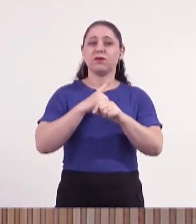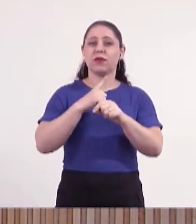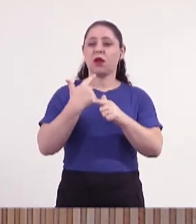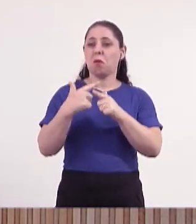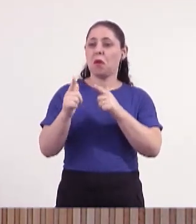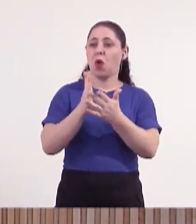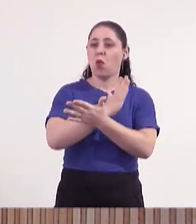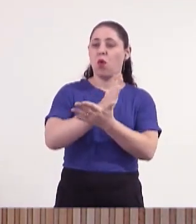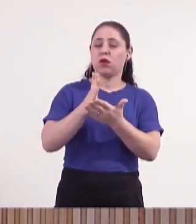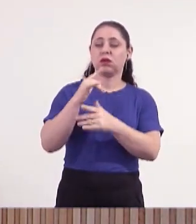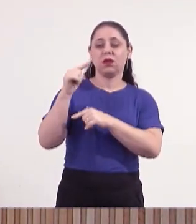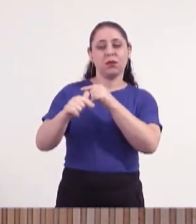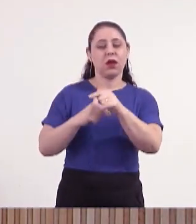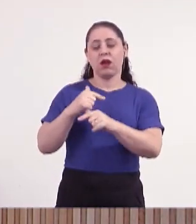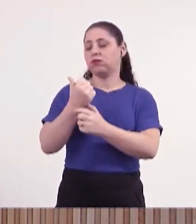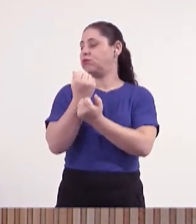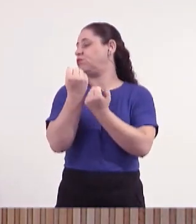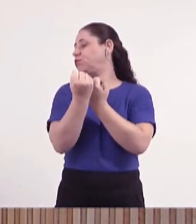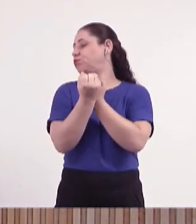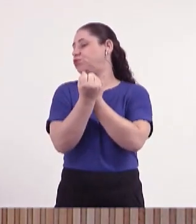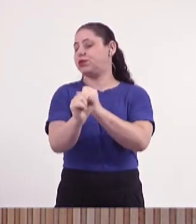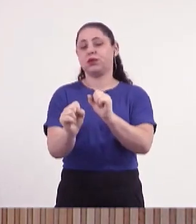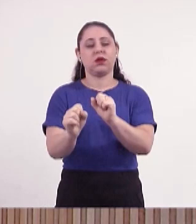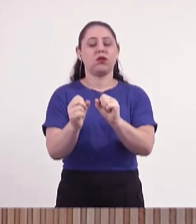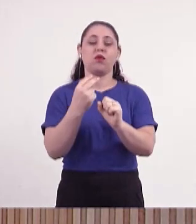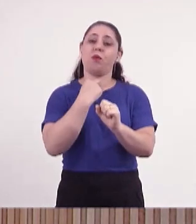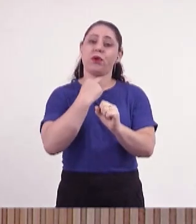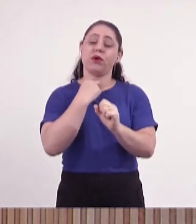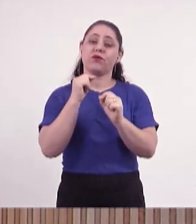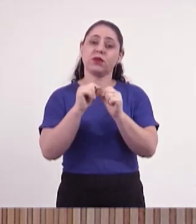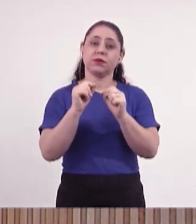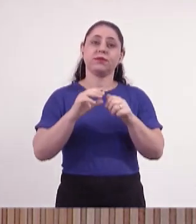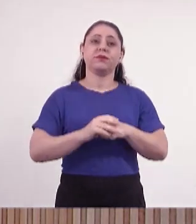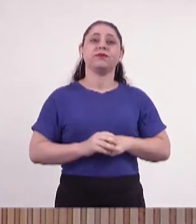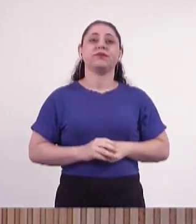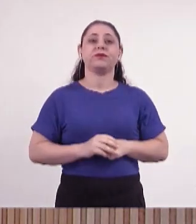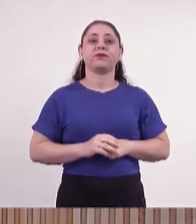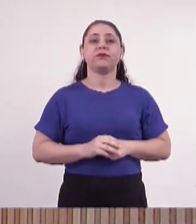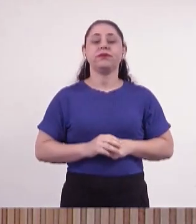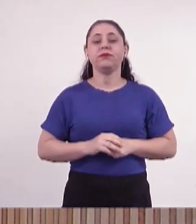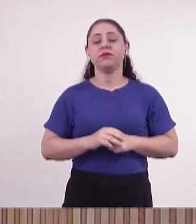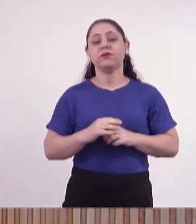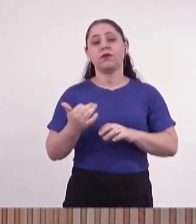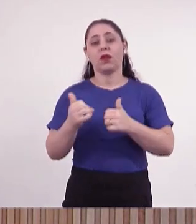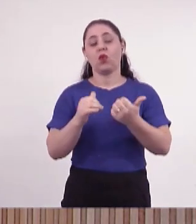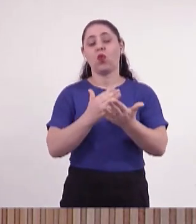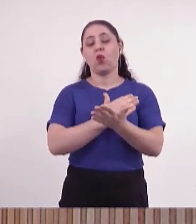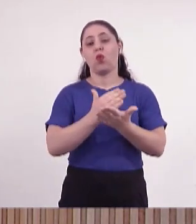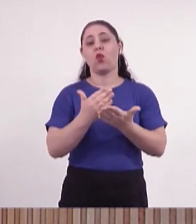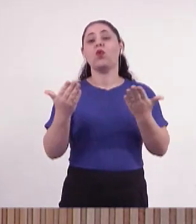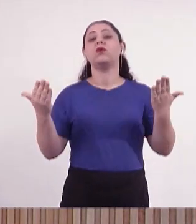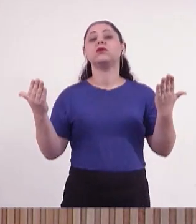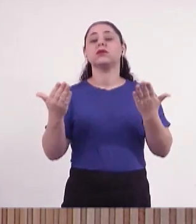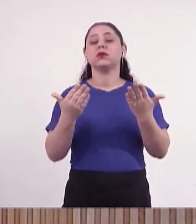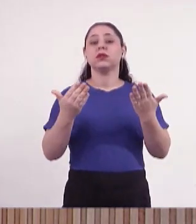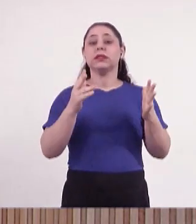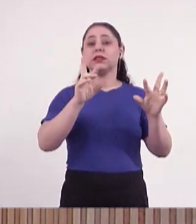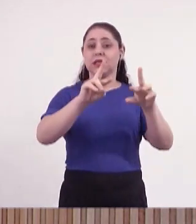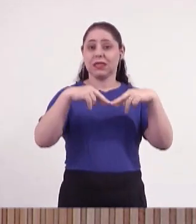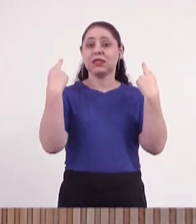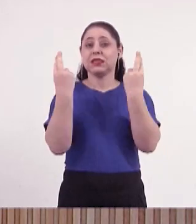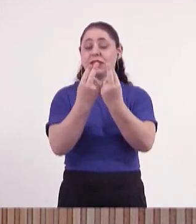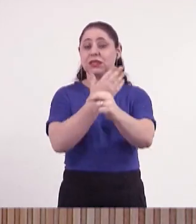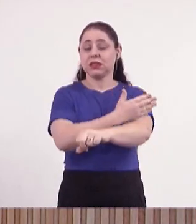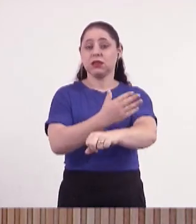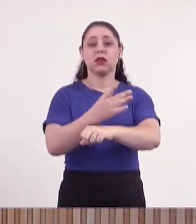cuja qualquer atividade laboral ela é praticamente impossível. Matéria que começa a tramitar hoje, e na sessão,